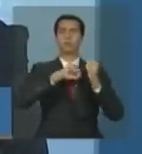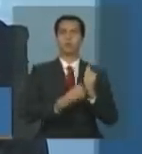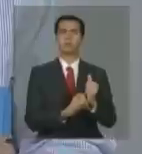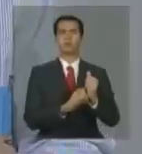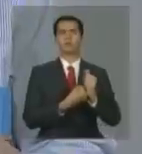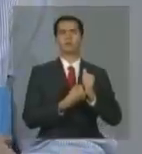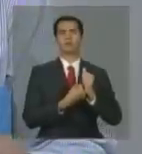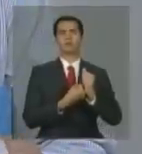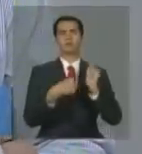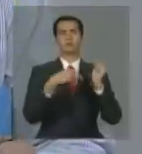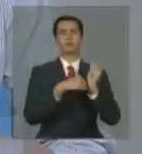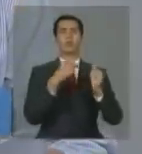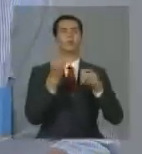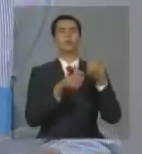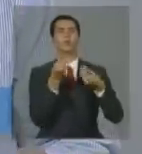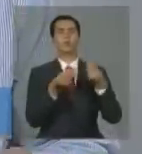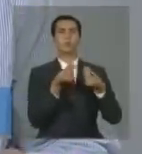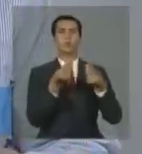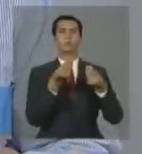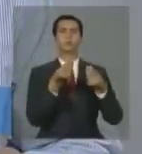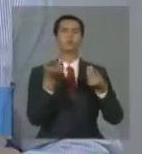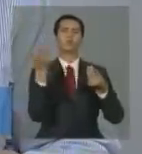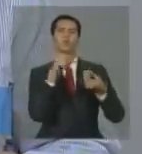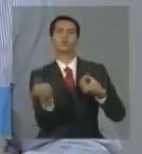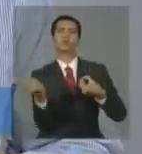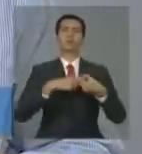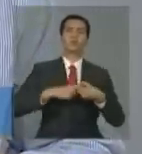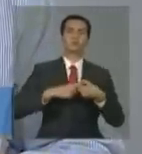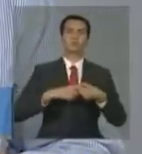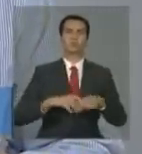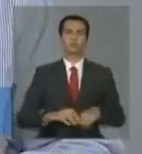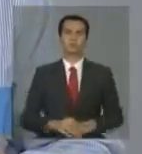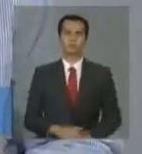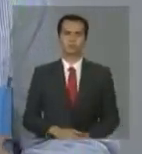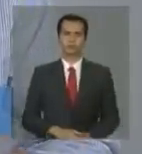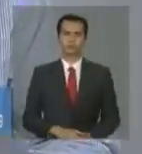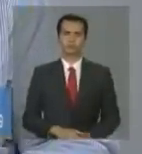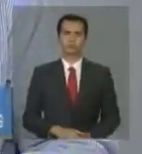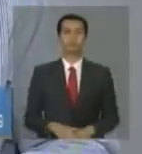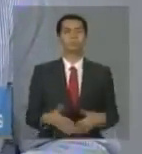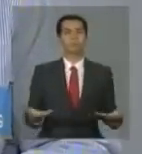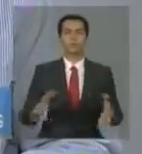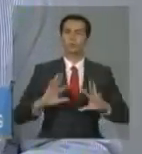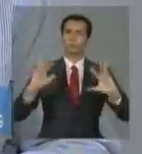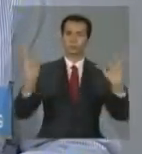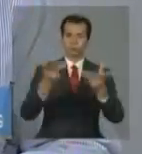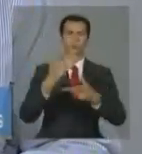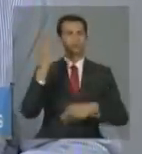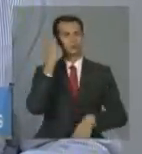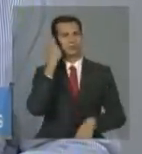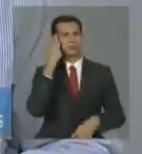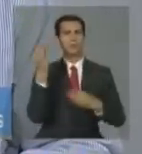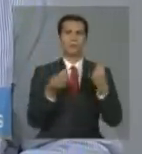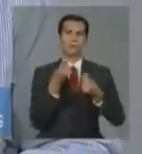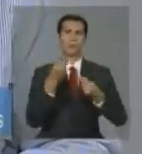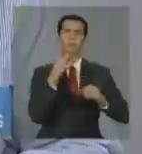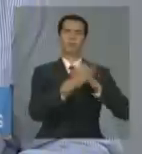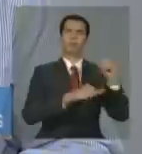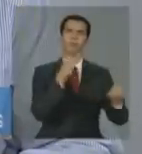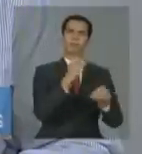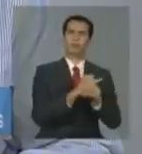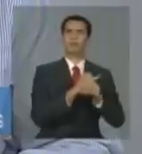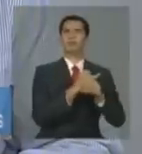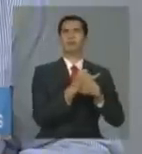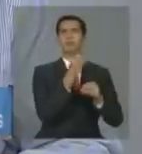Bom, todo mundo que tem um e-mail, todo mundo que tem uma conta em banco, todo mundo que aderiu a uma rede social, sabe que a sua senha